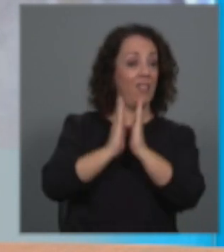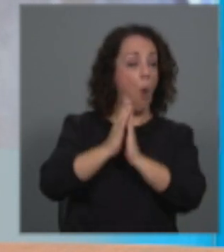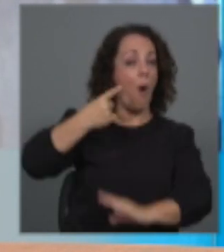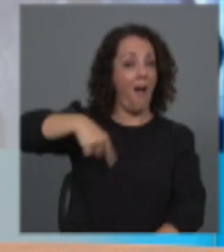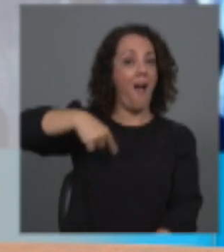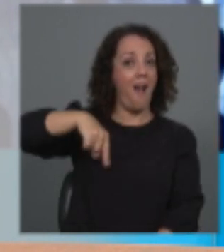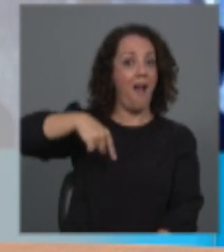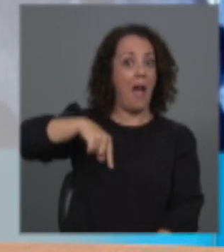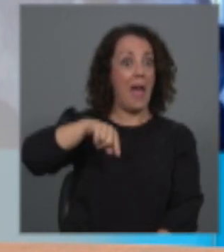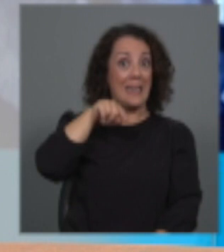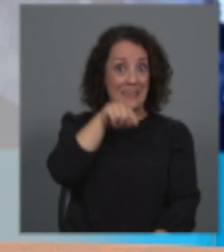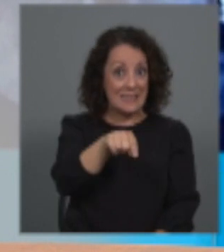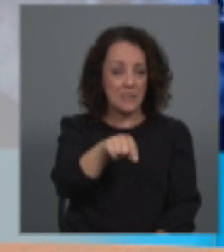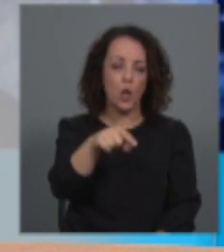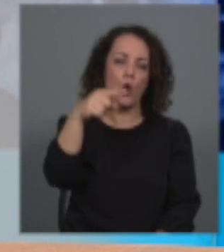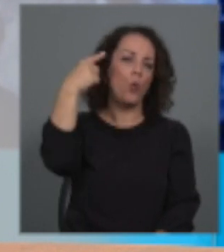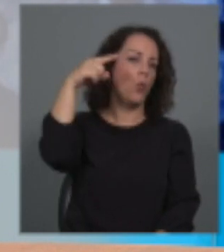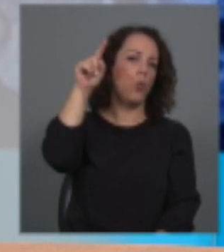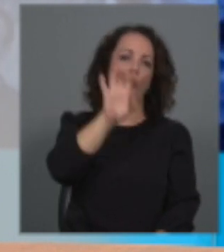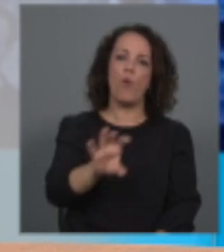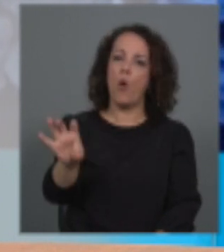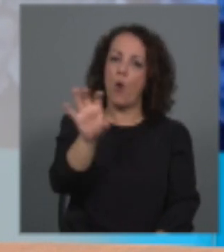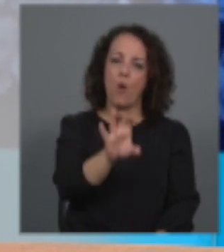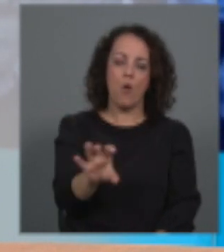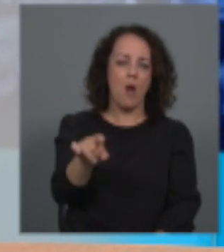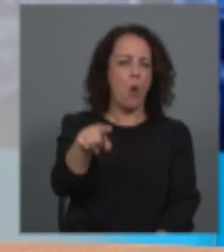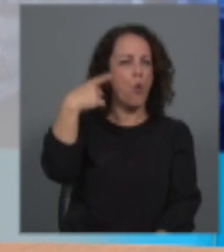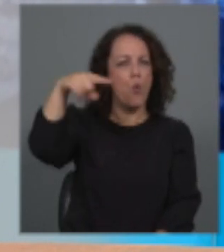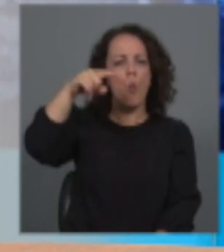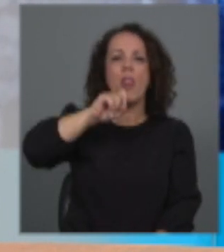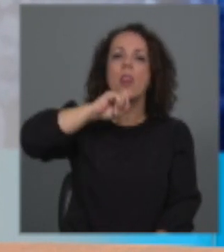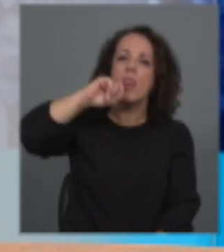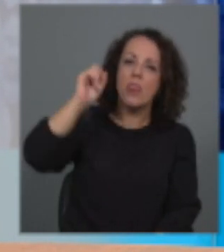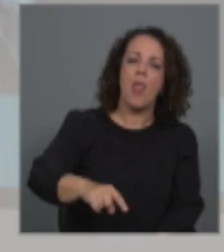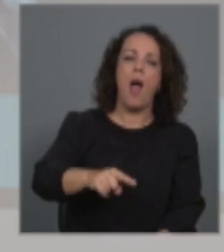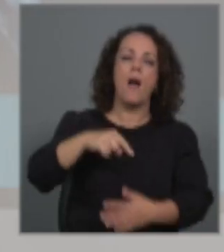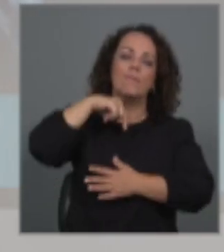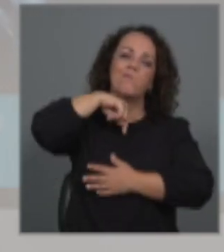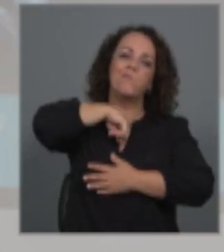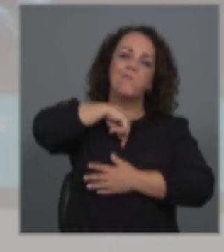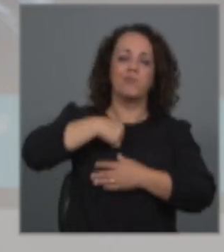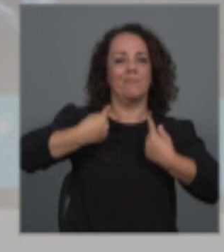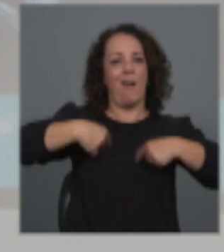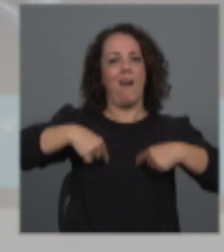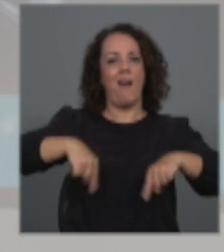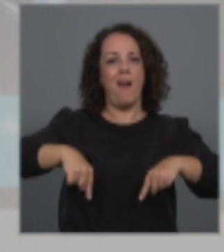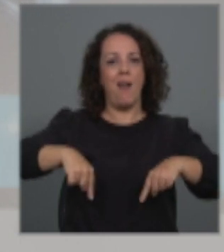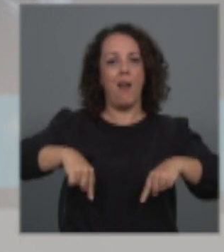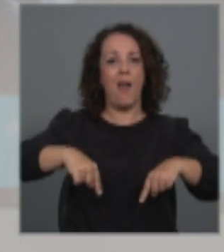forma de Ele estar presente em nós. É pela ausência.